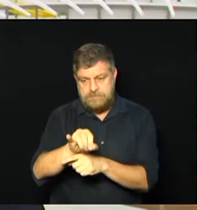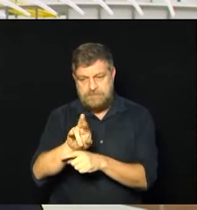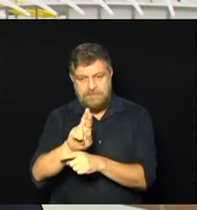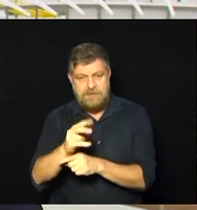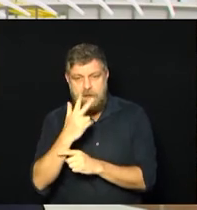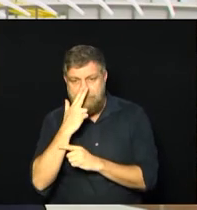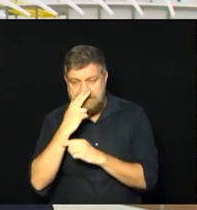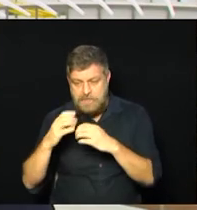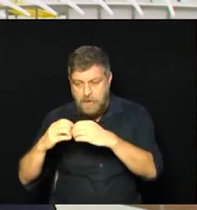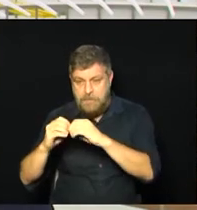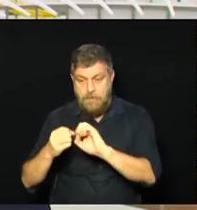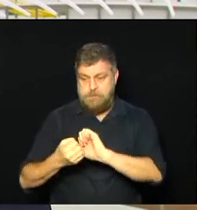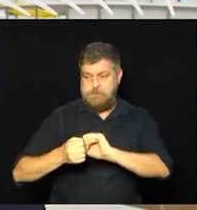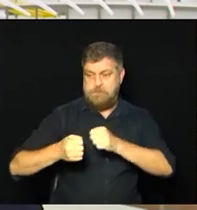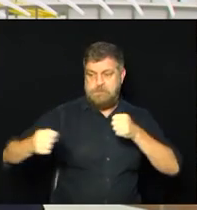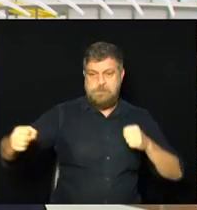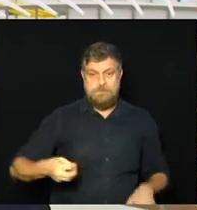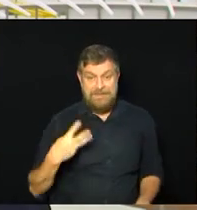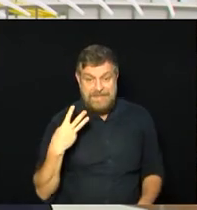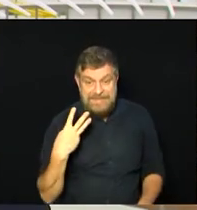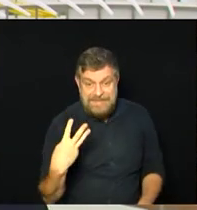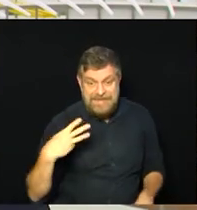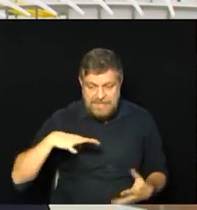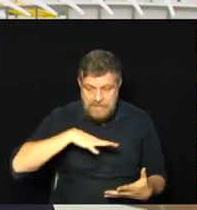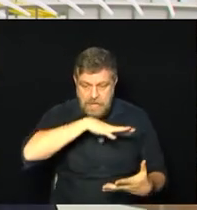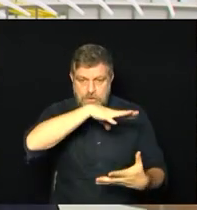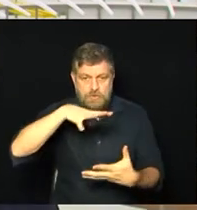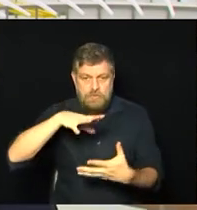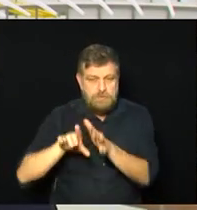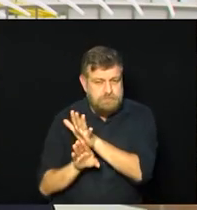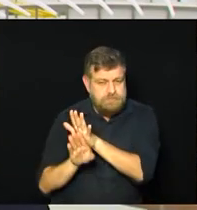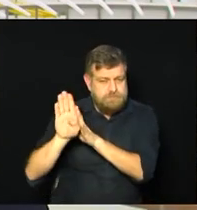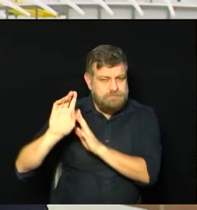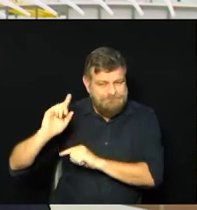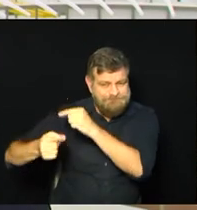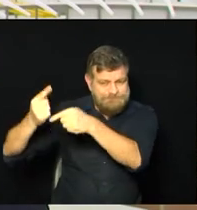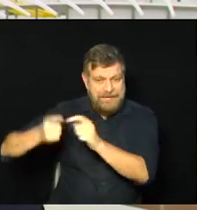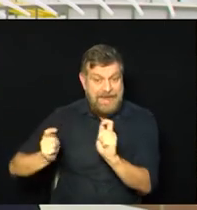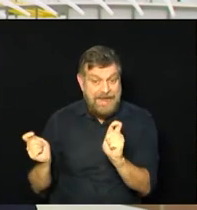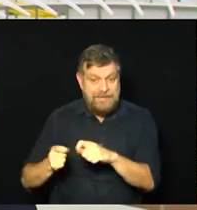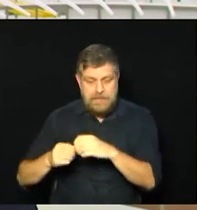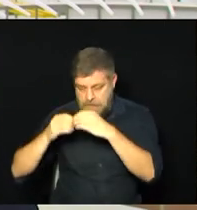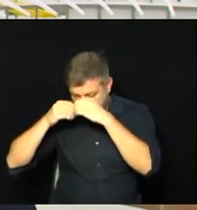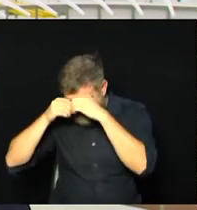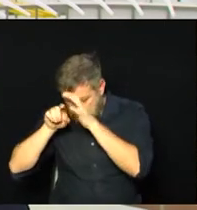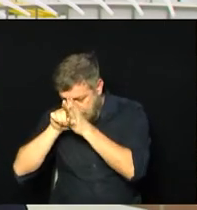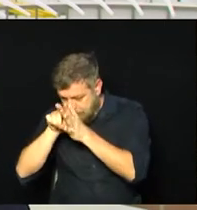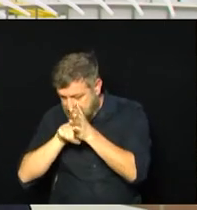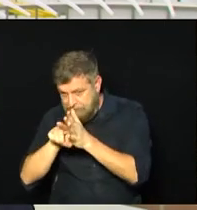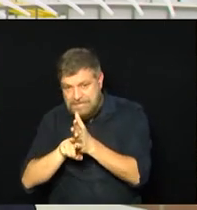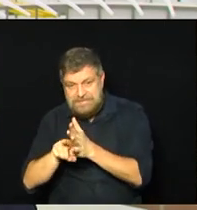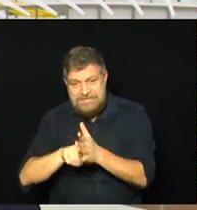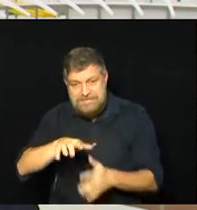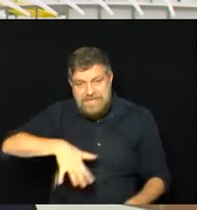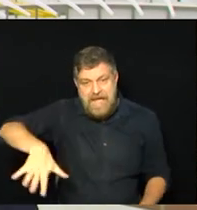gigante microscópio, um dos únicos 3 do mundo nessa geração mais avançada, e que permitirá pesquisas de fronteira nas mais